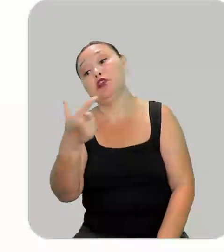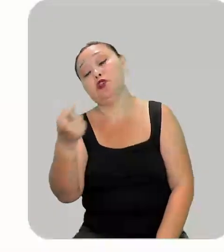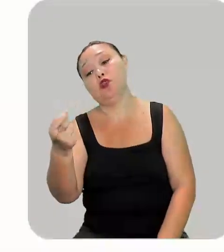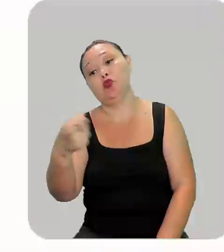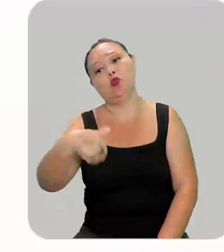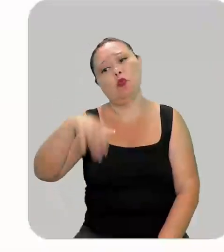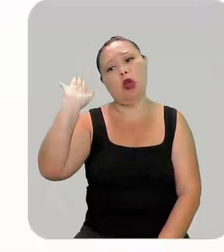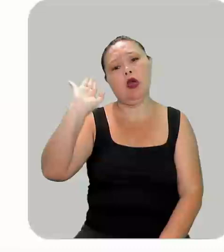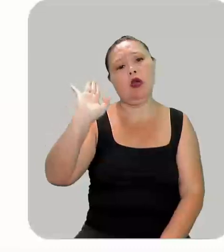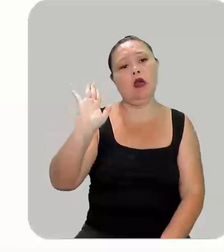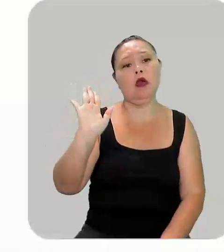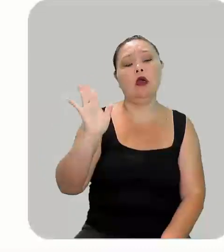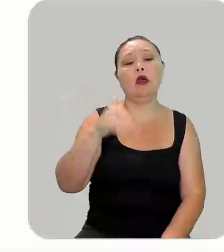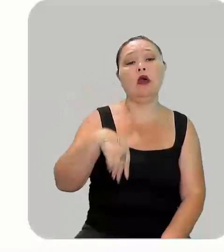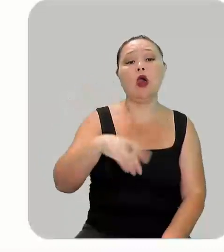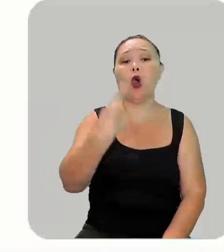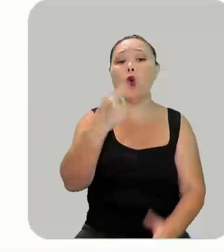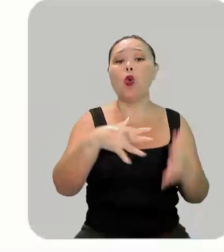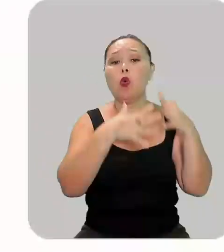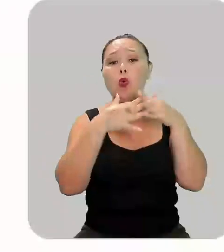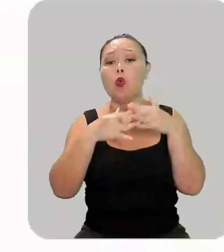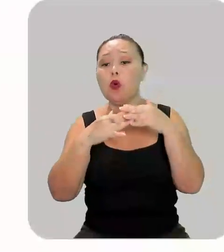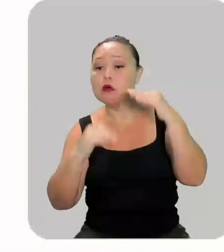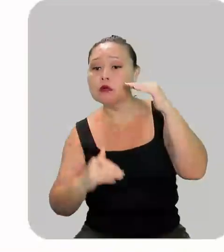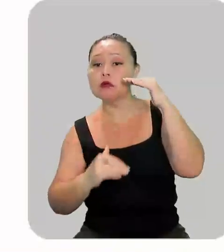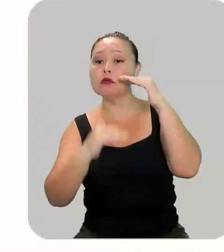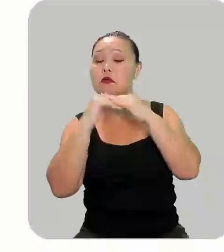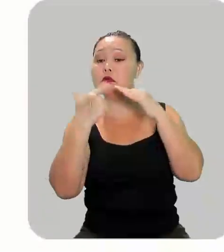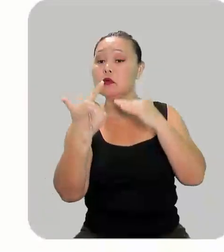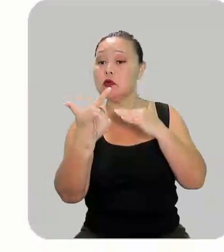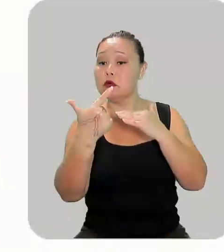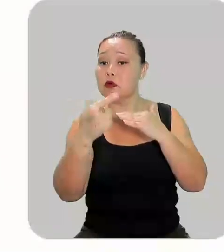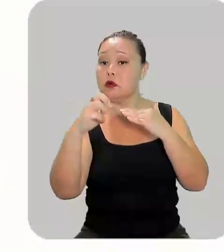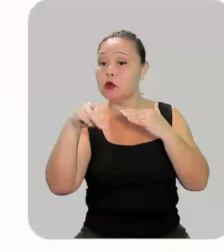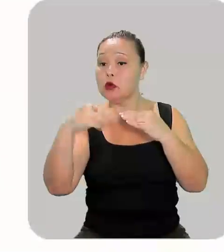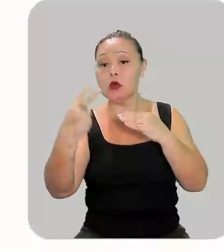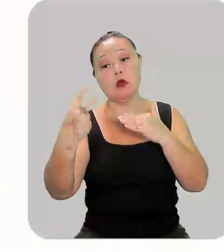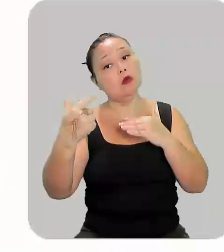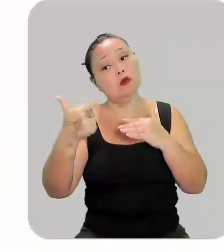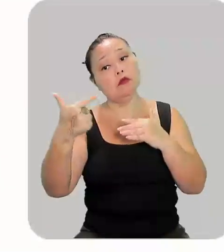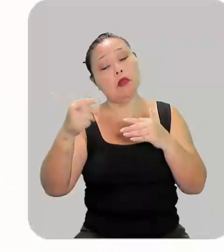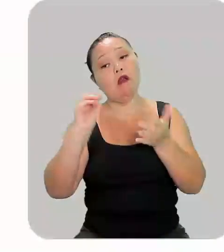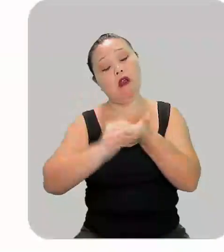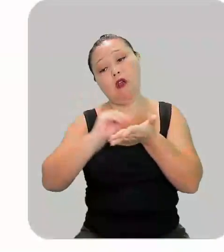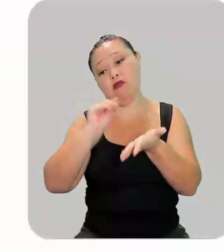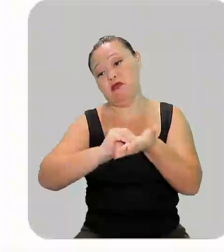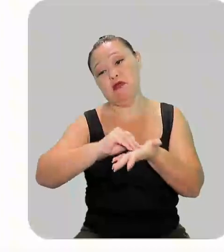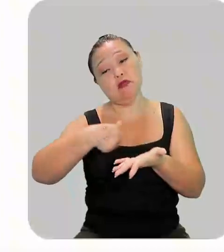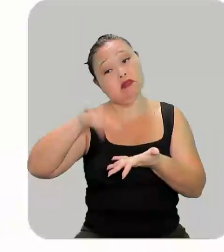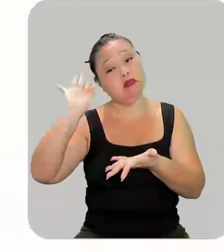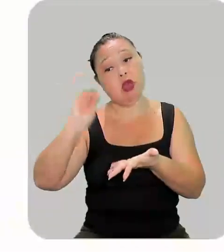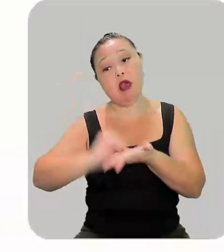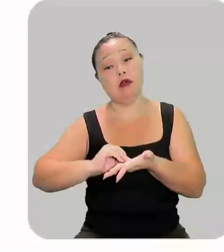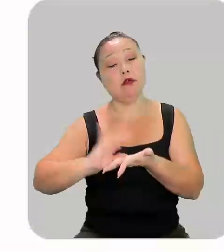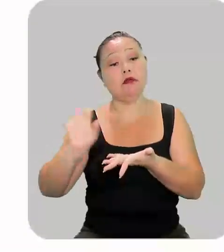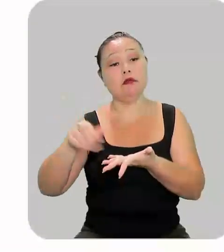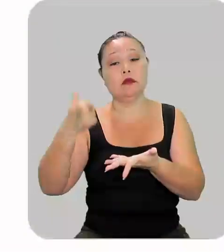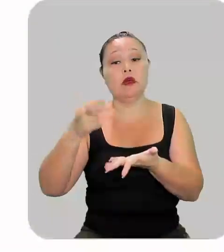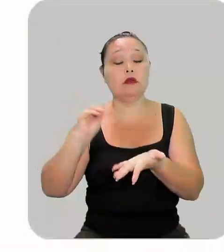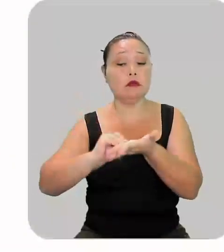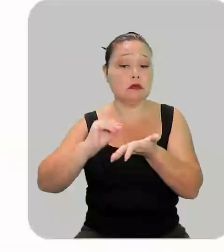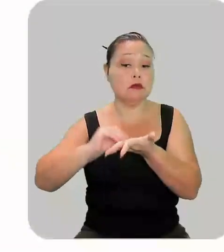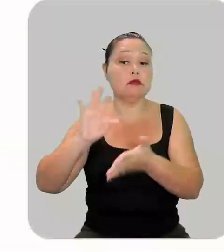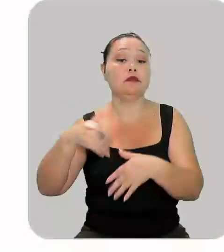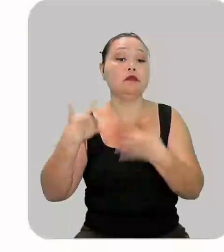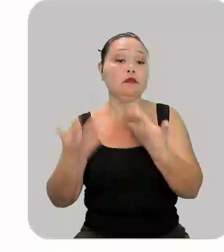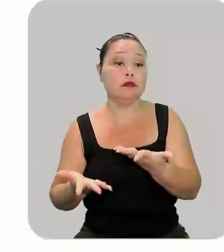cúbicos, né? E a letra E? Um caminhão com capacidade máxima de 2 metros cúbicos. E aí faltou, né? Aí faltou. Faltou 3 metros